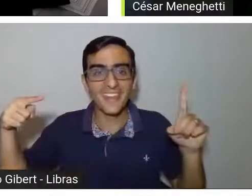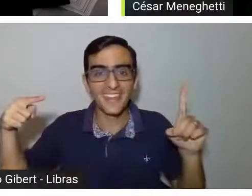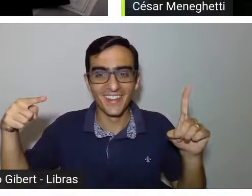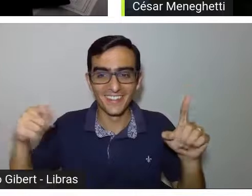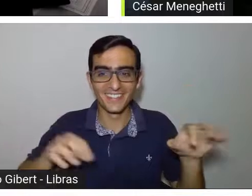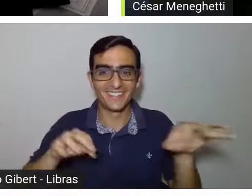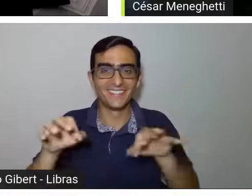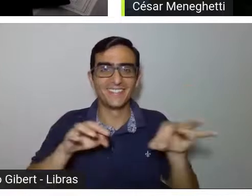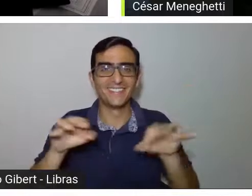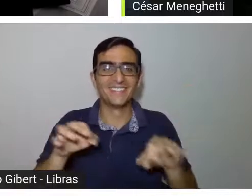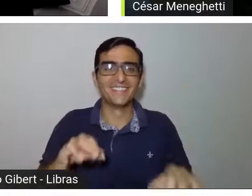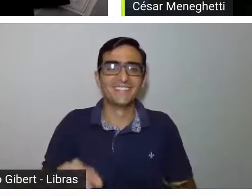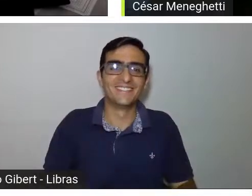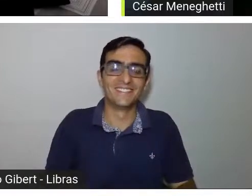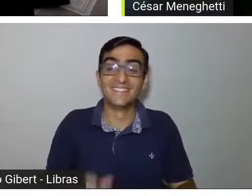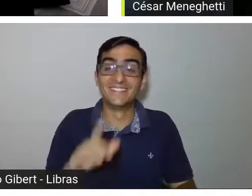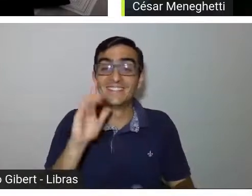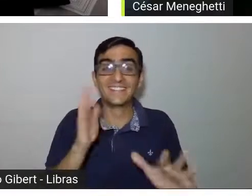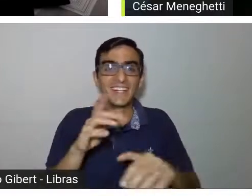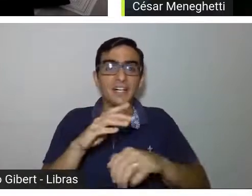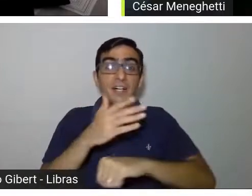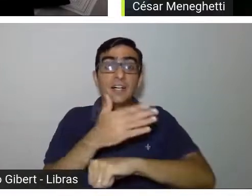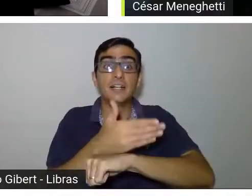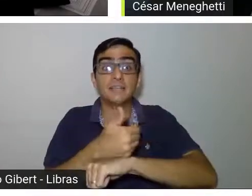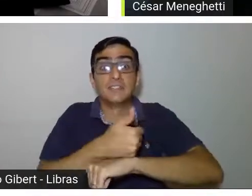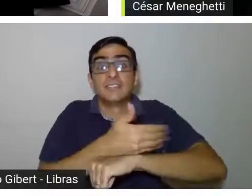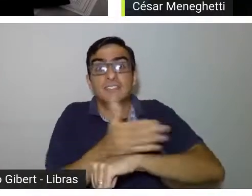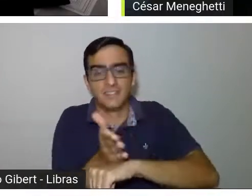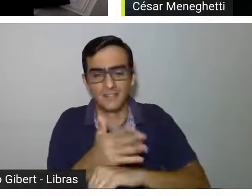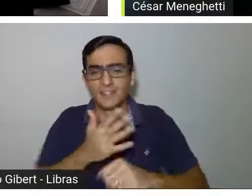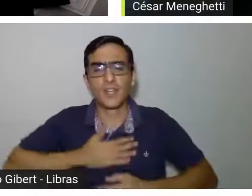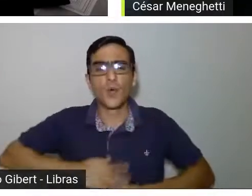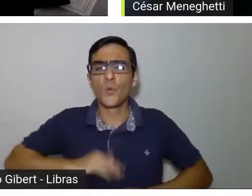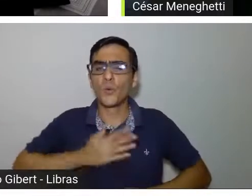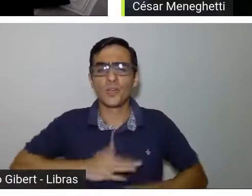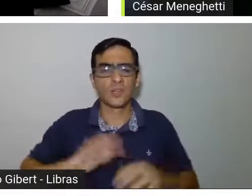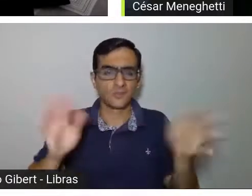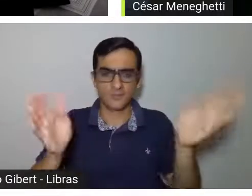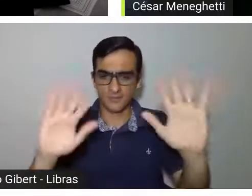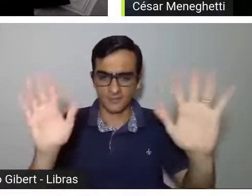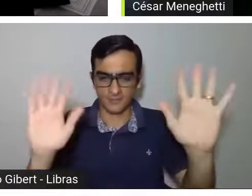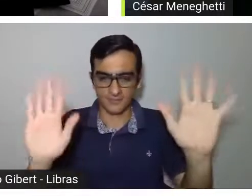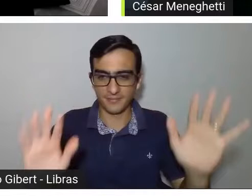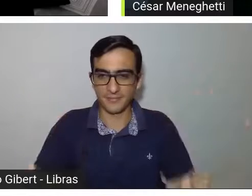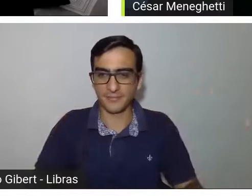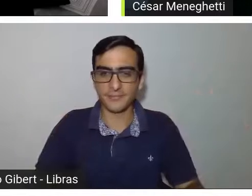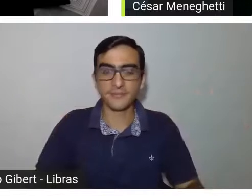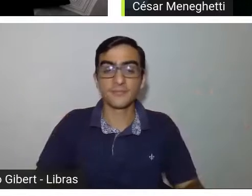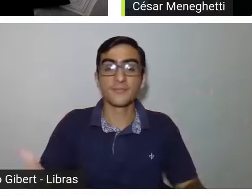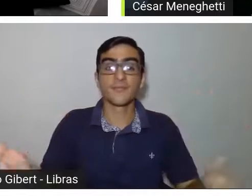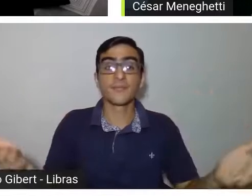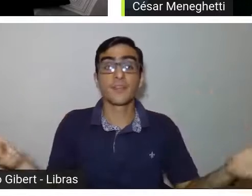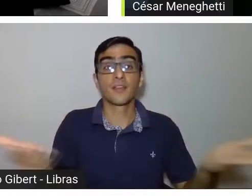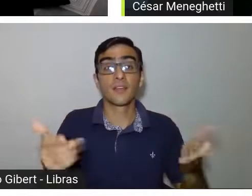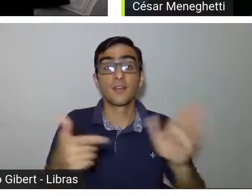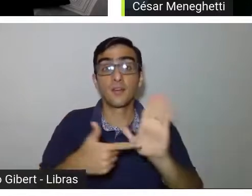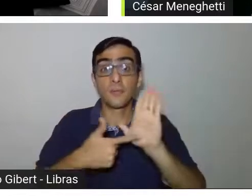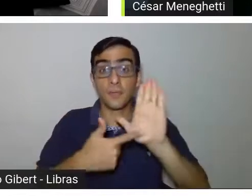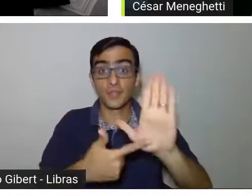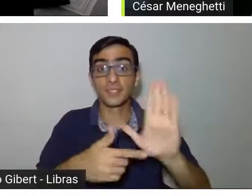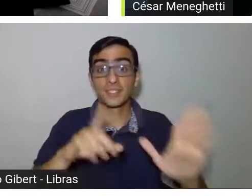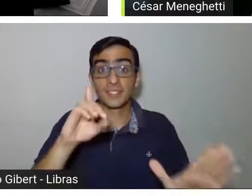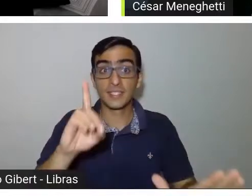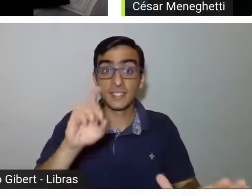gente agora já está passando. Não, tranquilo. Agora a gente vai, então, exibir o Desintegração, que